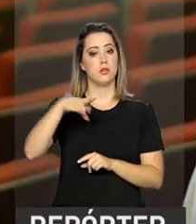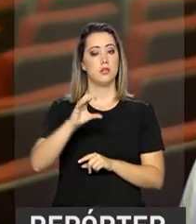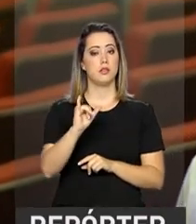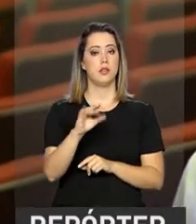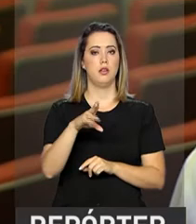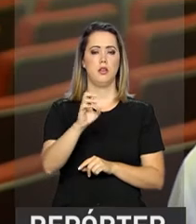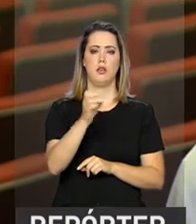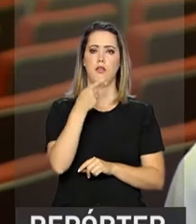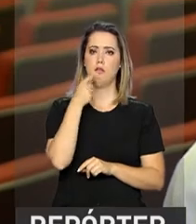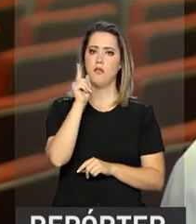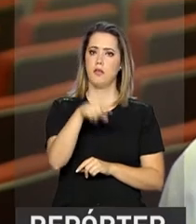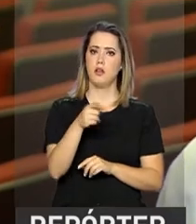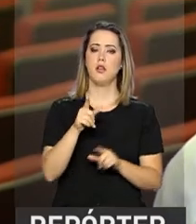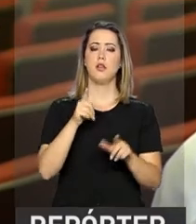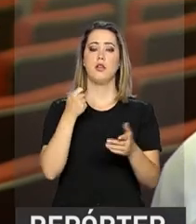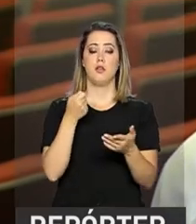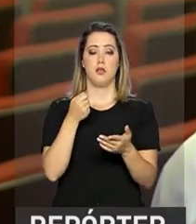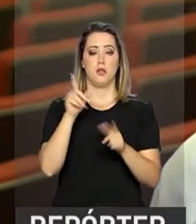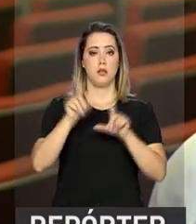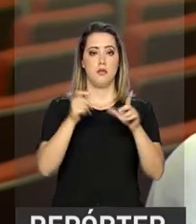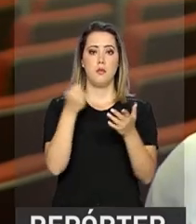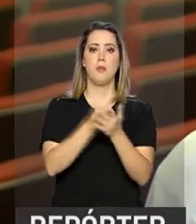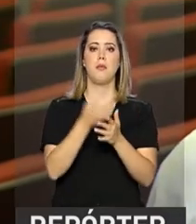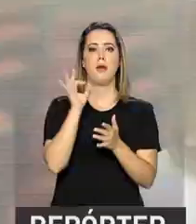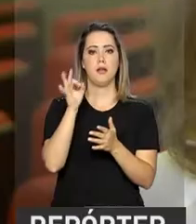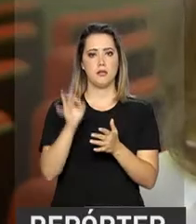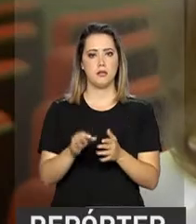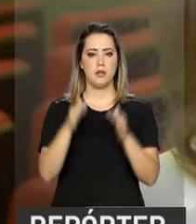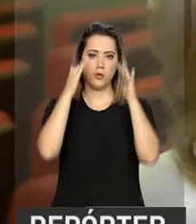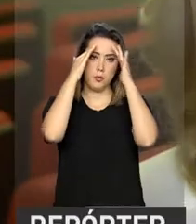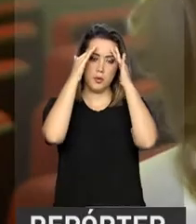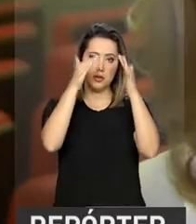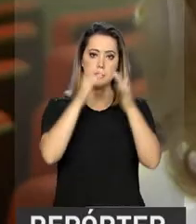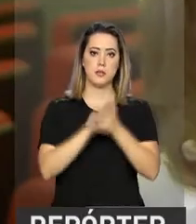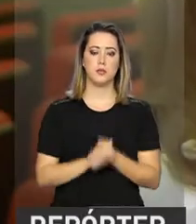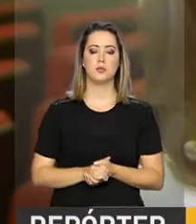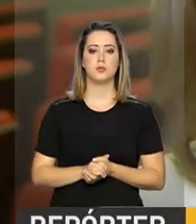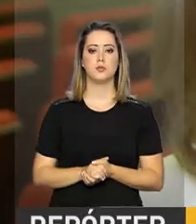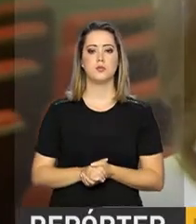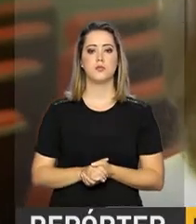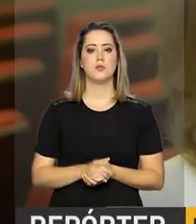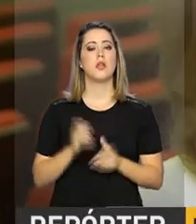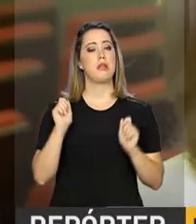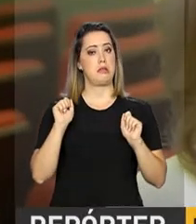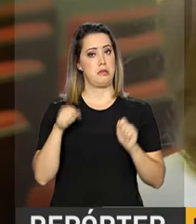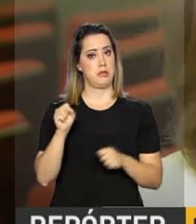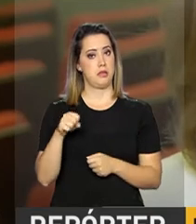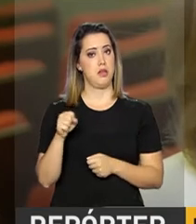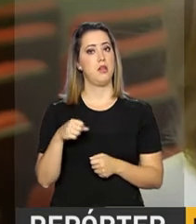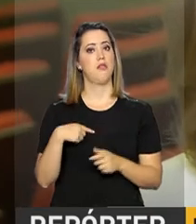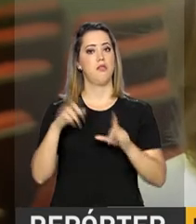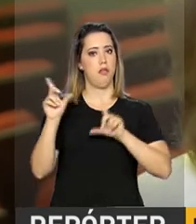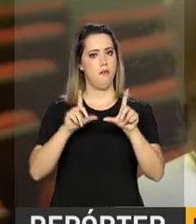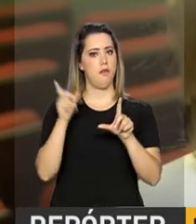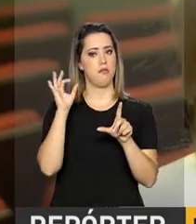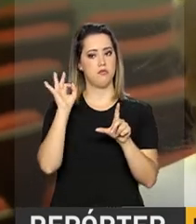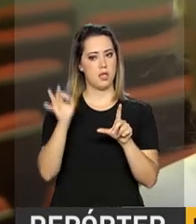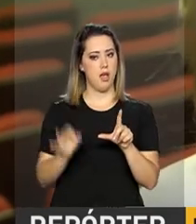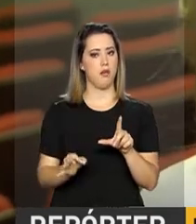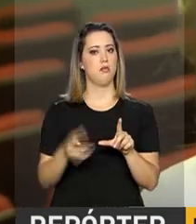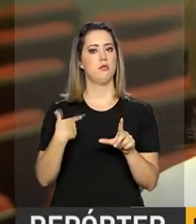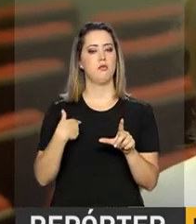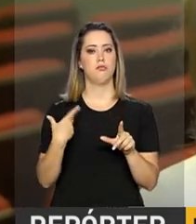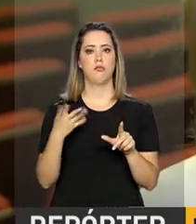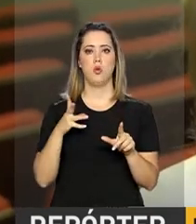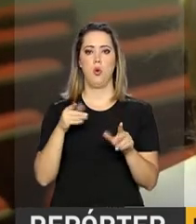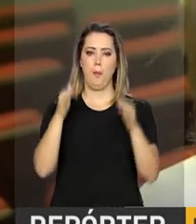os canais de TV paga estão fazendo o dever de casa. Os canais têm cumprido, sim, a sua obrigação, e tem um dado